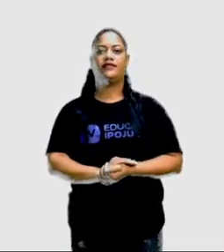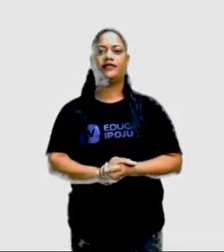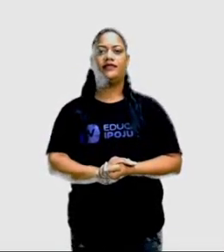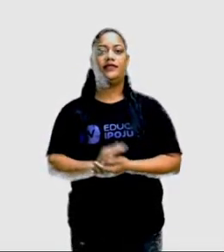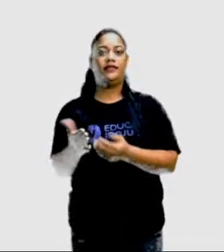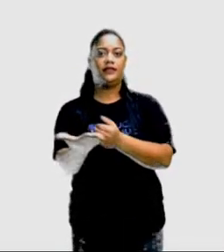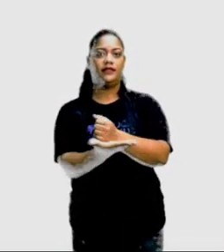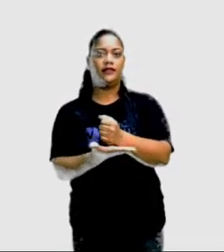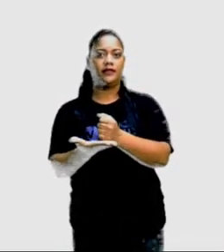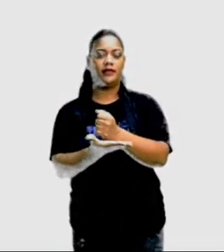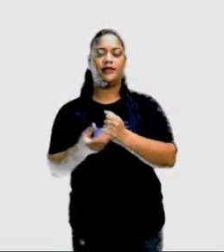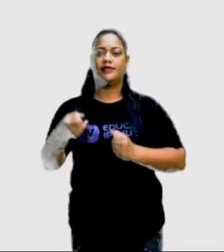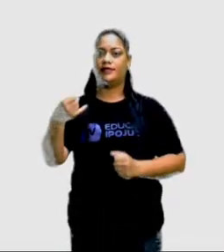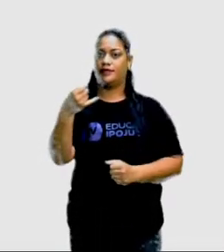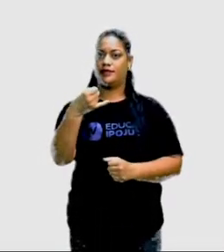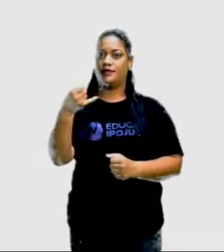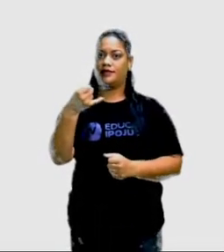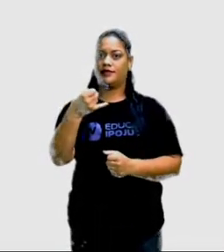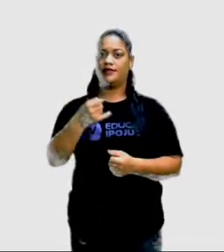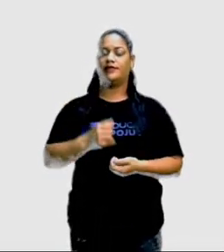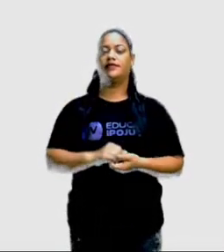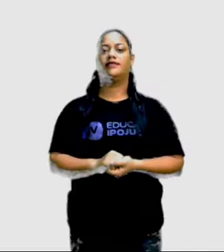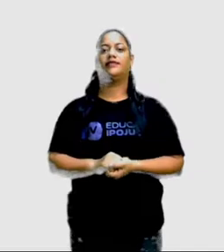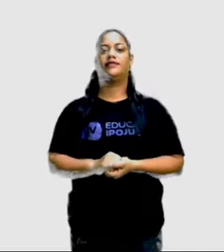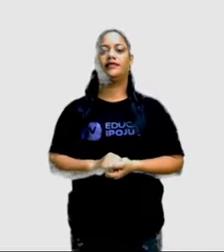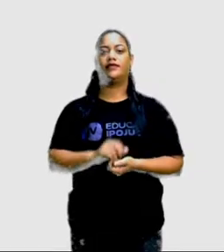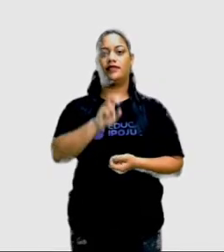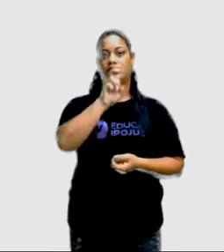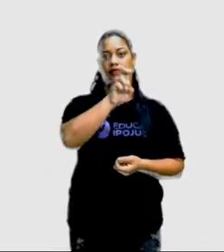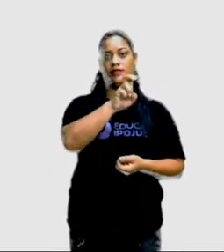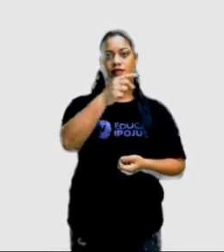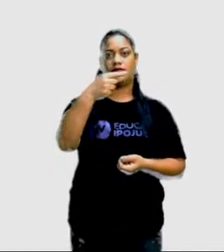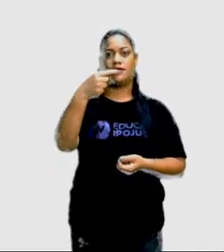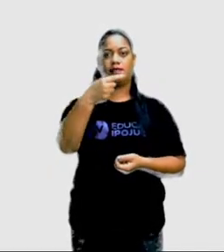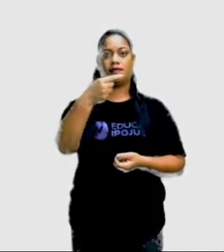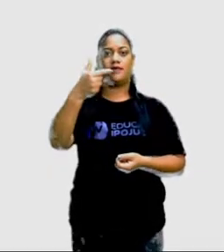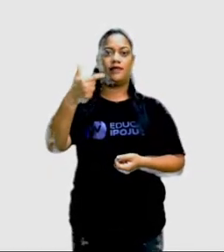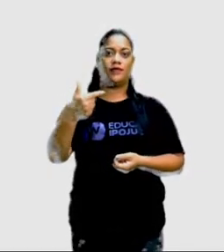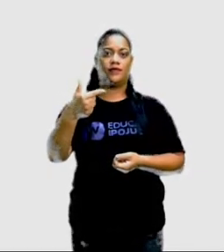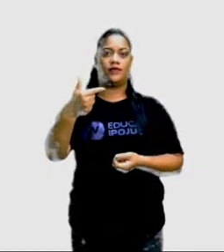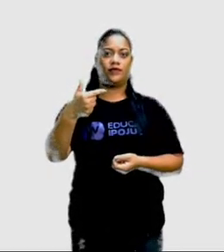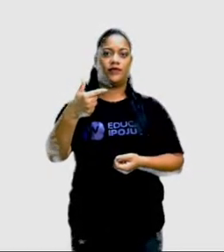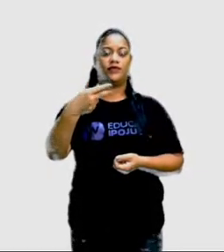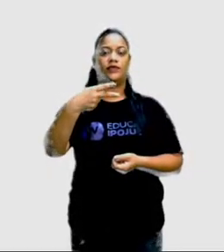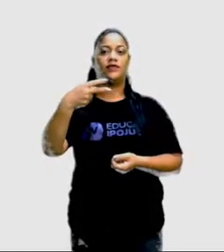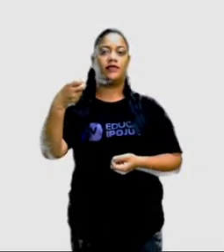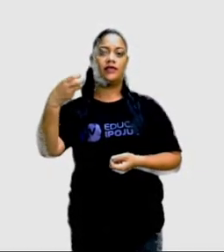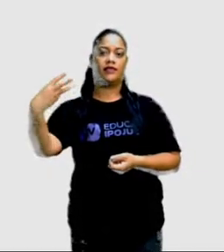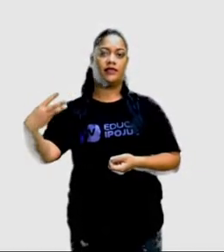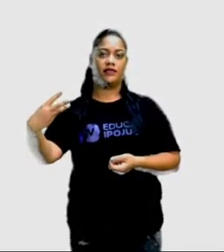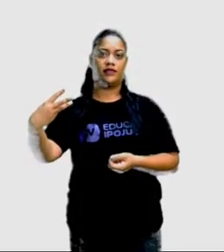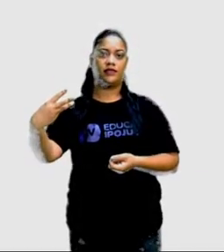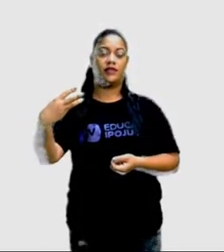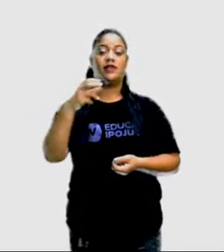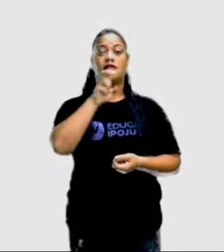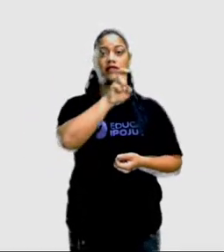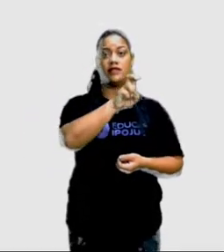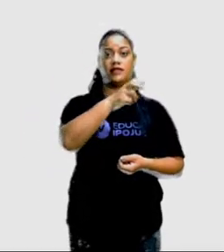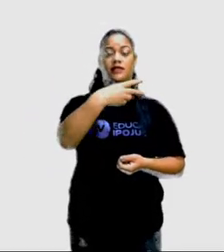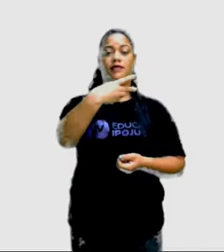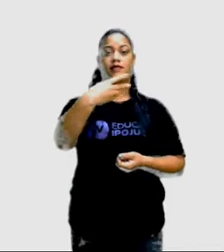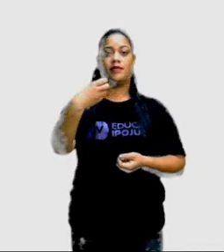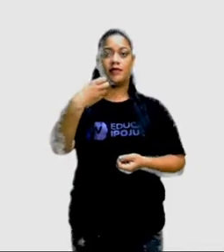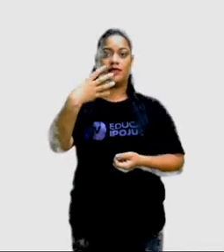fatos básicos da subtração, aí a gente tem 5 menos 2 que vai dar 3, 5